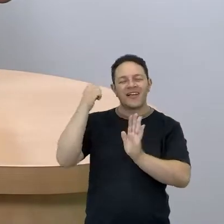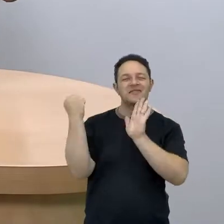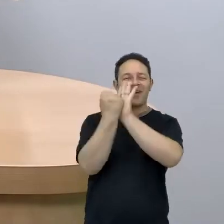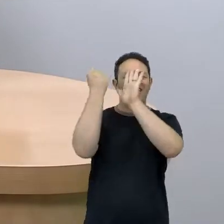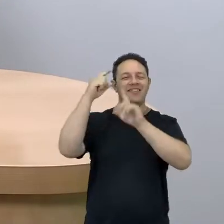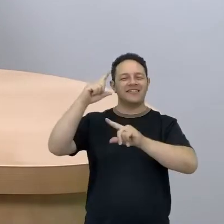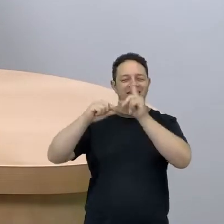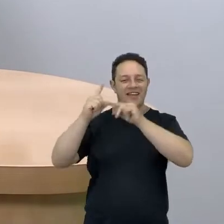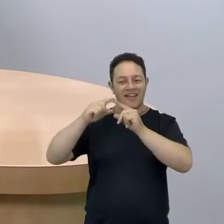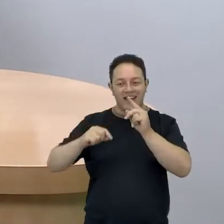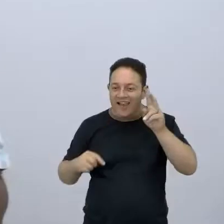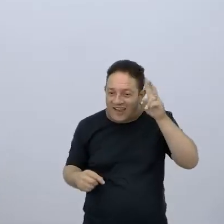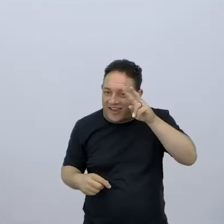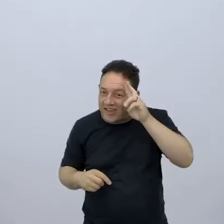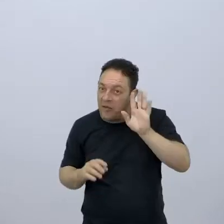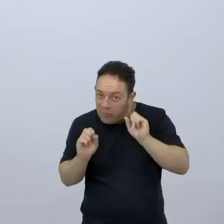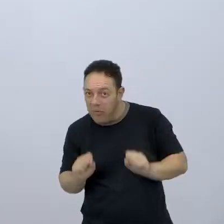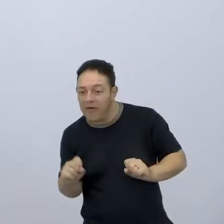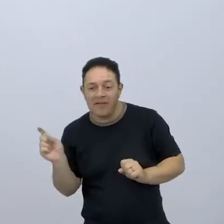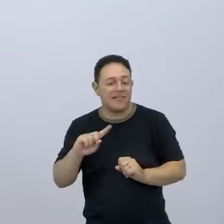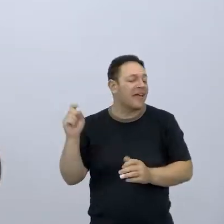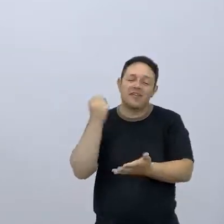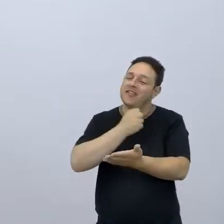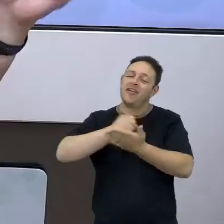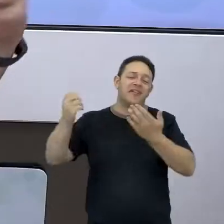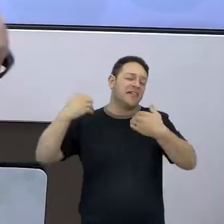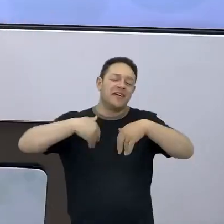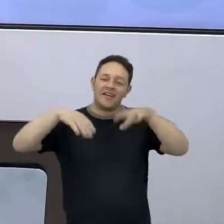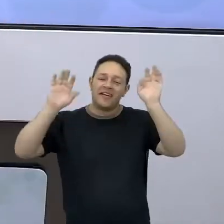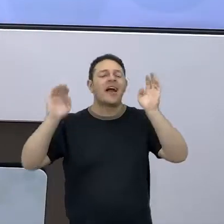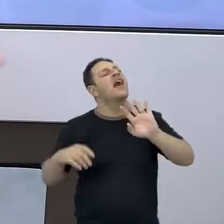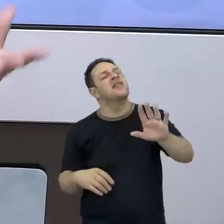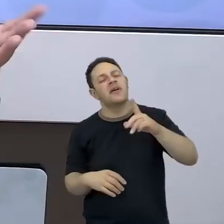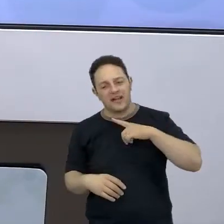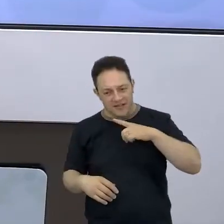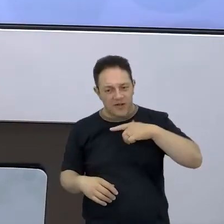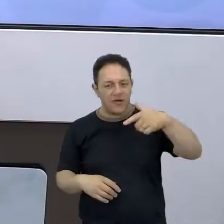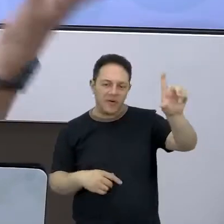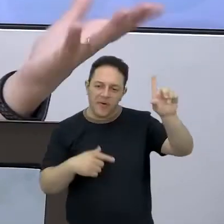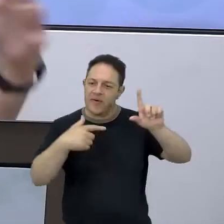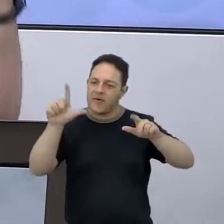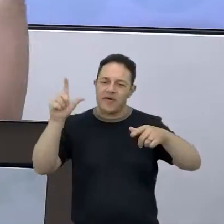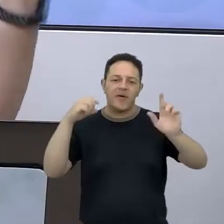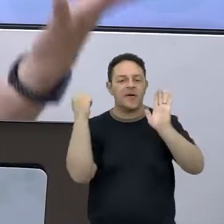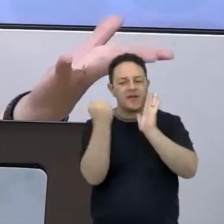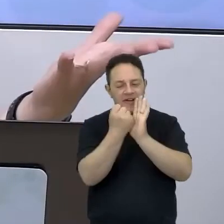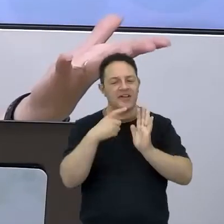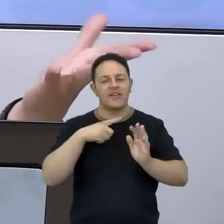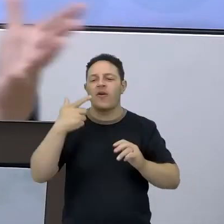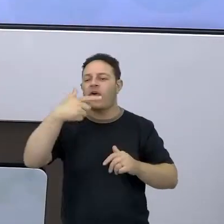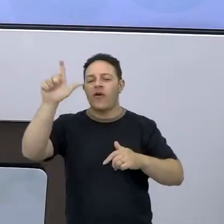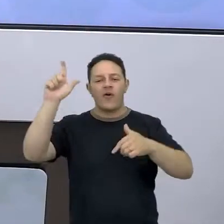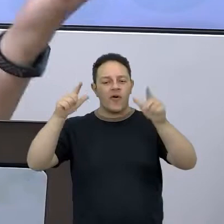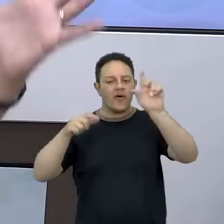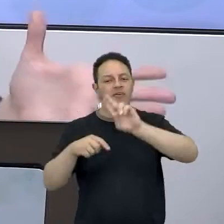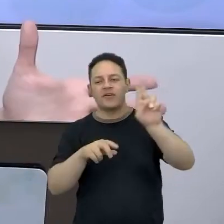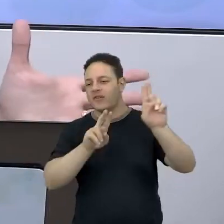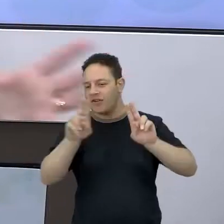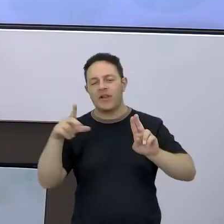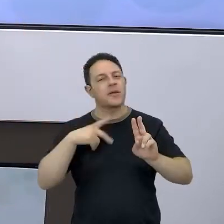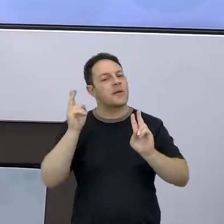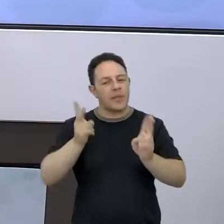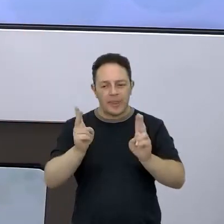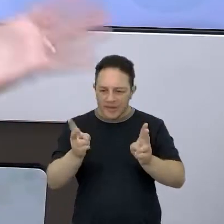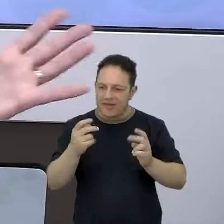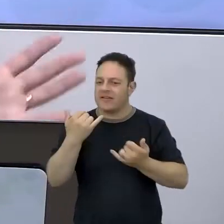da Estrela. Não sei se podia falar a né? marca, mas ela falou não ontem. só da eu Estrela, falo. tá? Mas existem outras marcas que reproduziram com outros Sim. nomes, tá? Esse mesmo jogo,